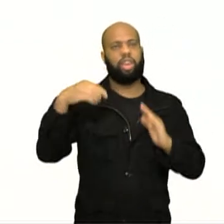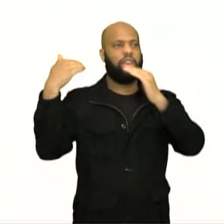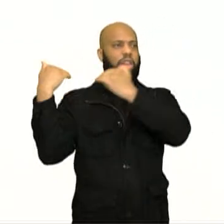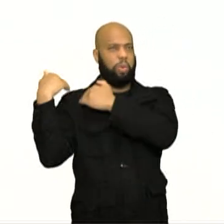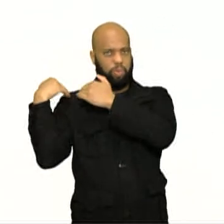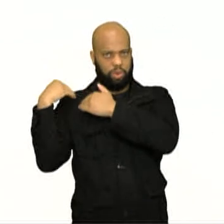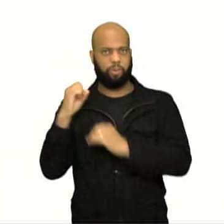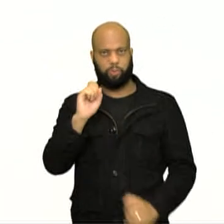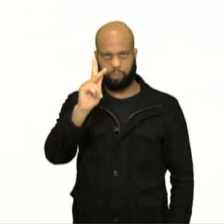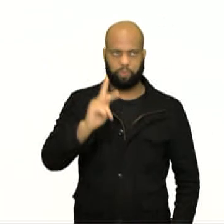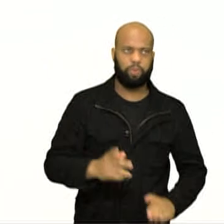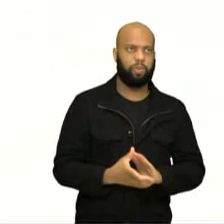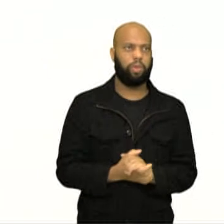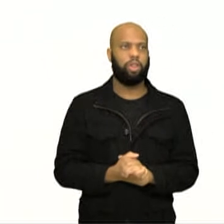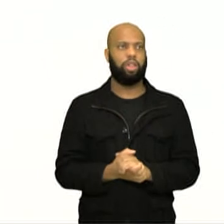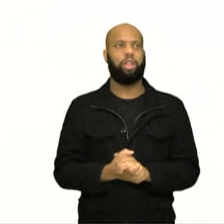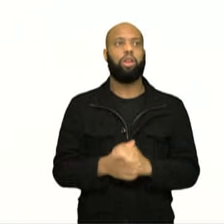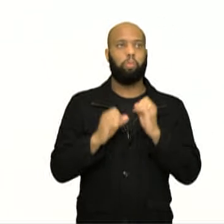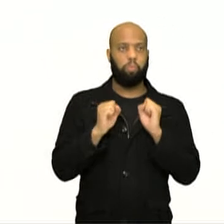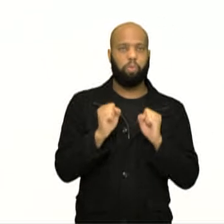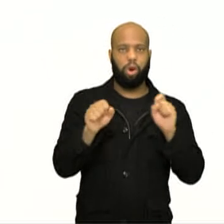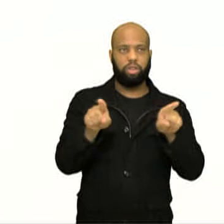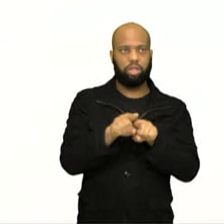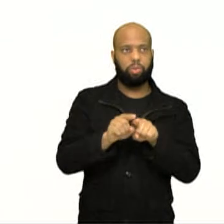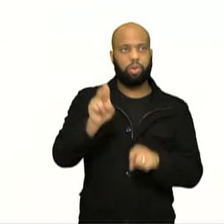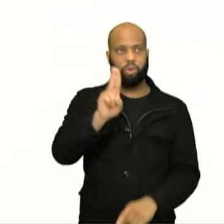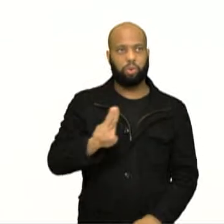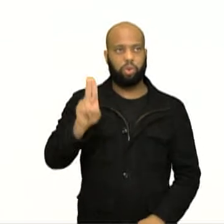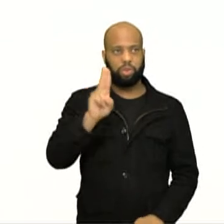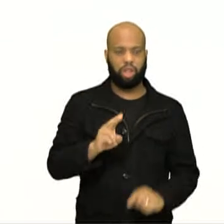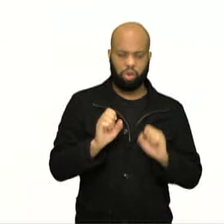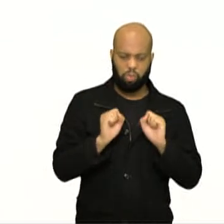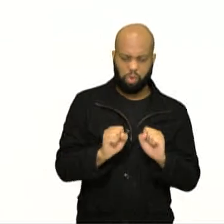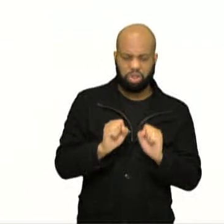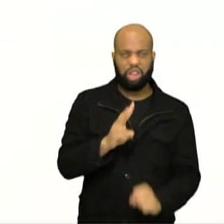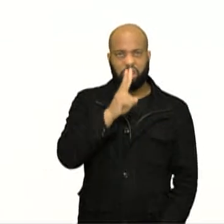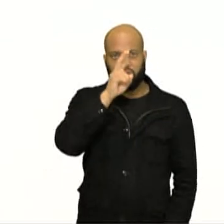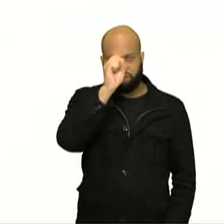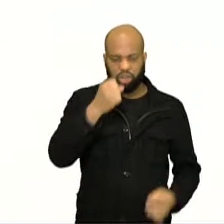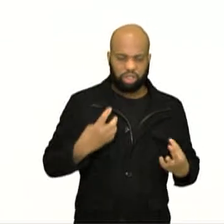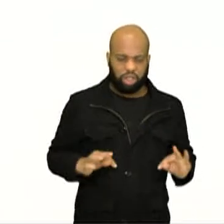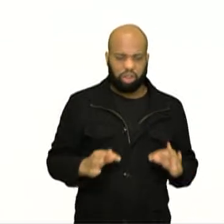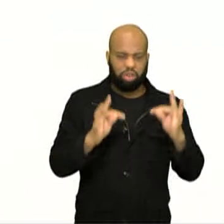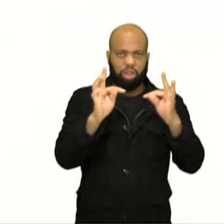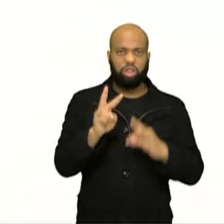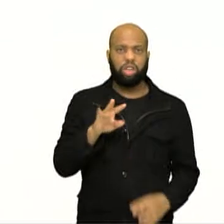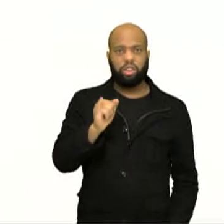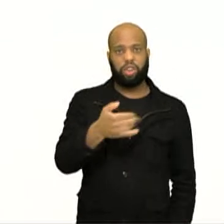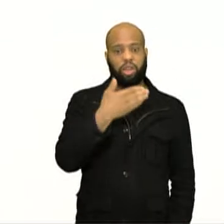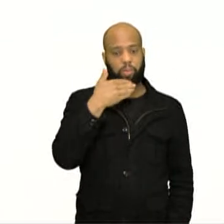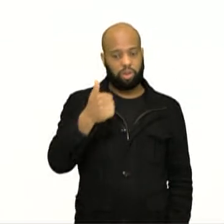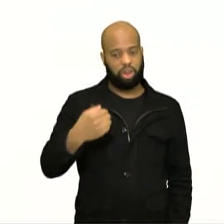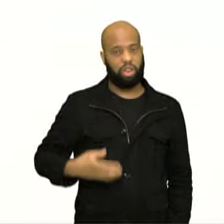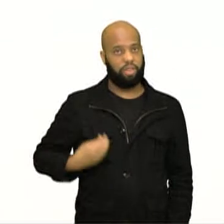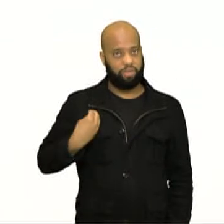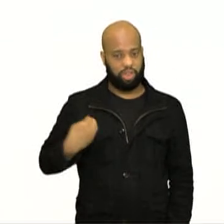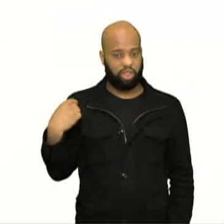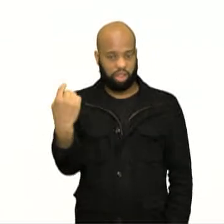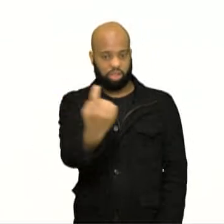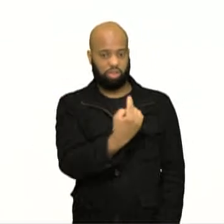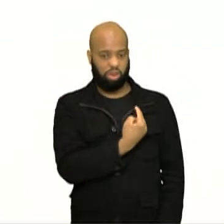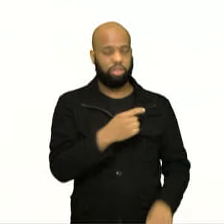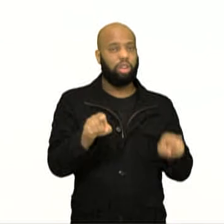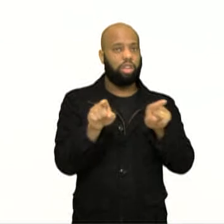responsável, tá? Podemos usar nosso poder tecnológico para melhorar as nossas vidas e cuidar do